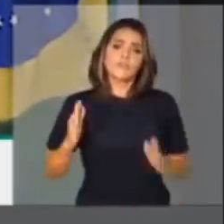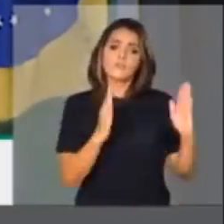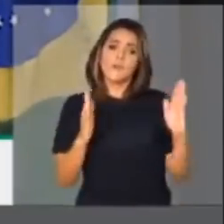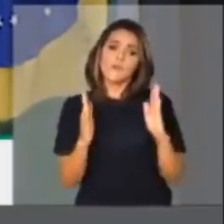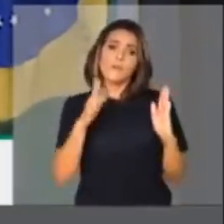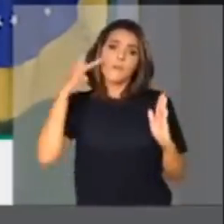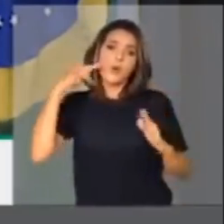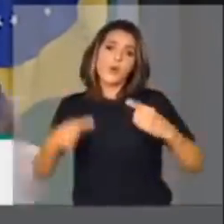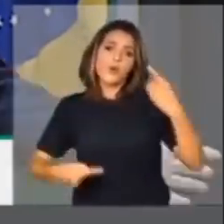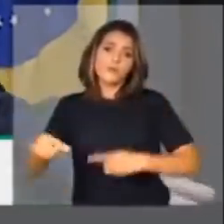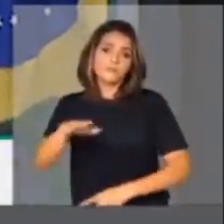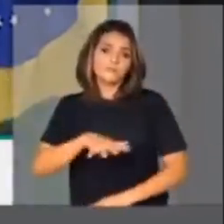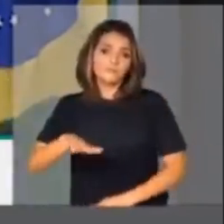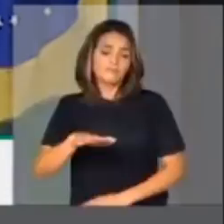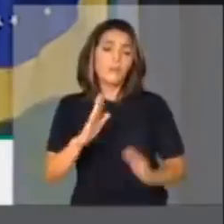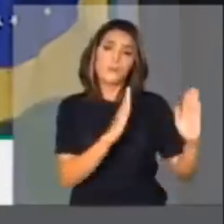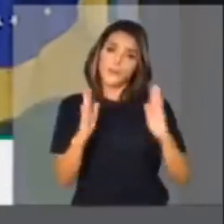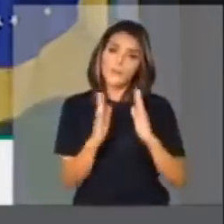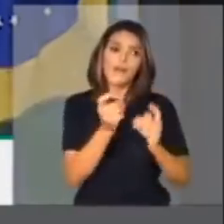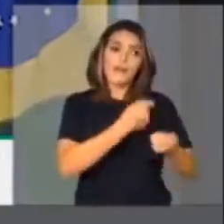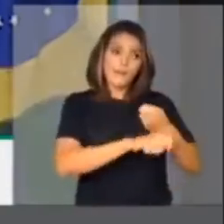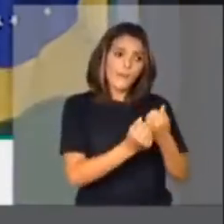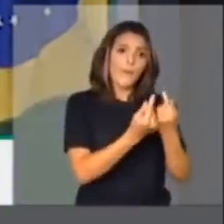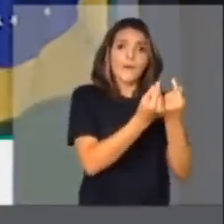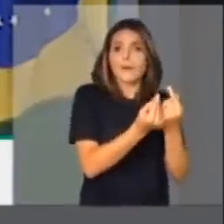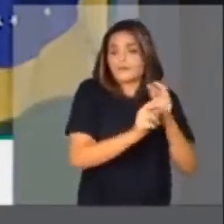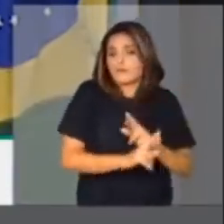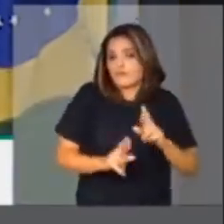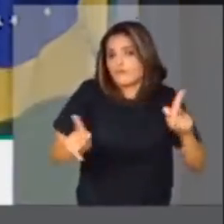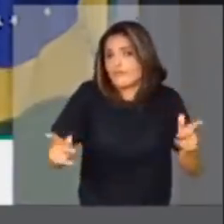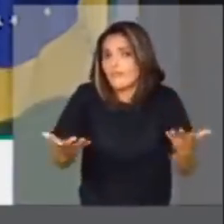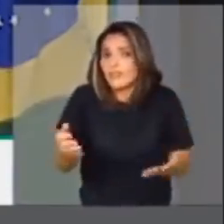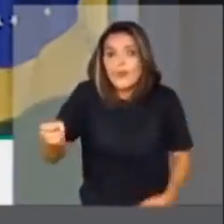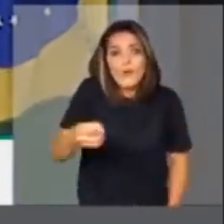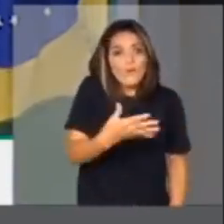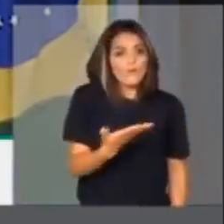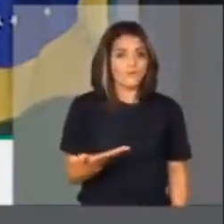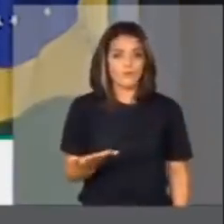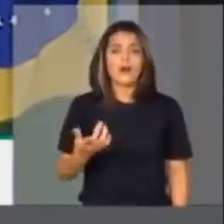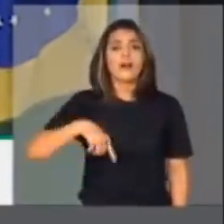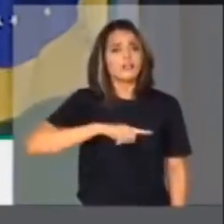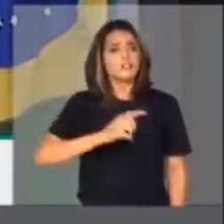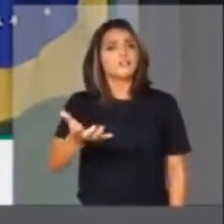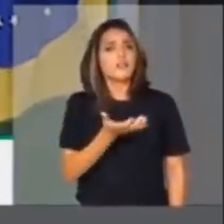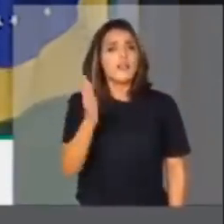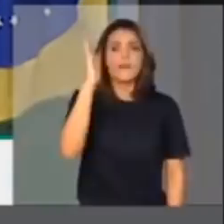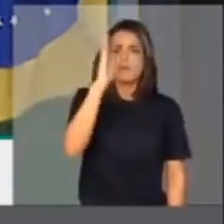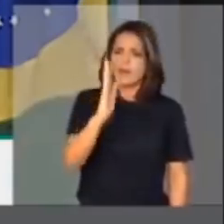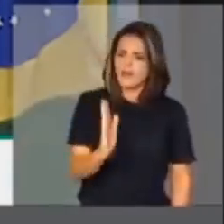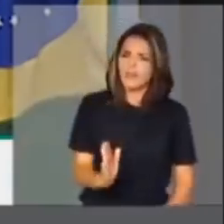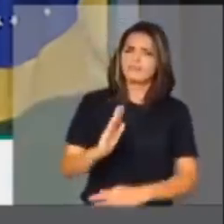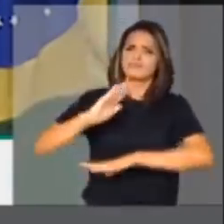senhor presidente. Nós vivemos um novo momento econômico. Caros colegas deputados, nós queremos que o Brasil prossiga